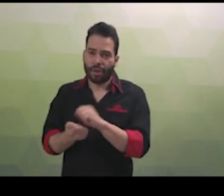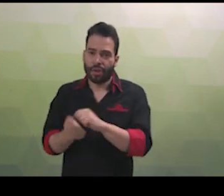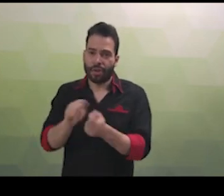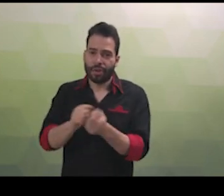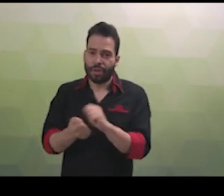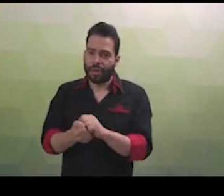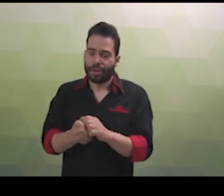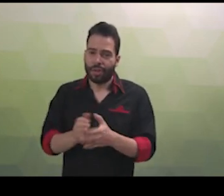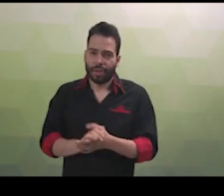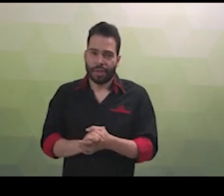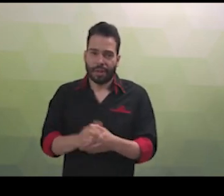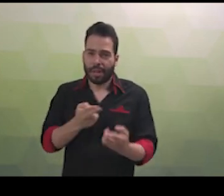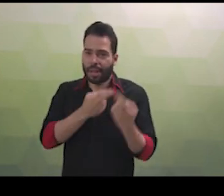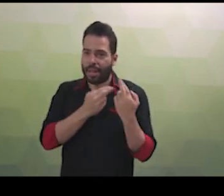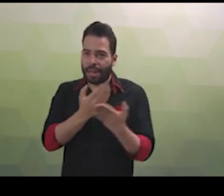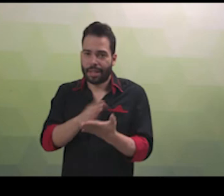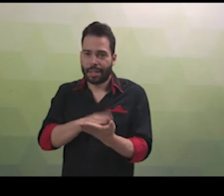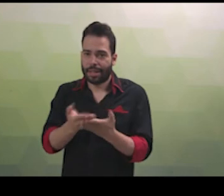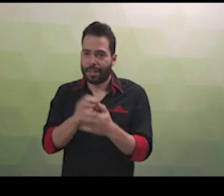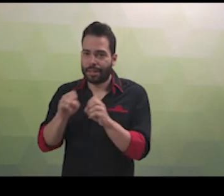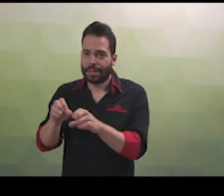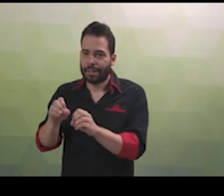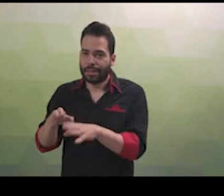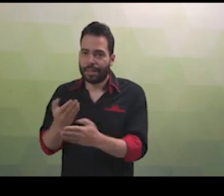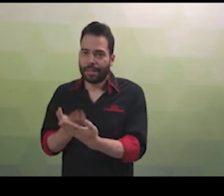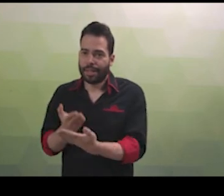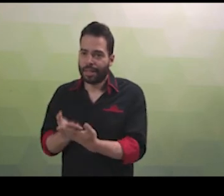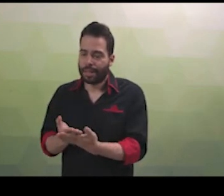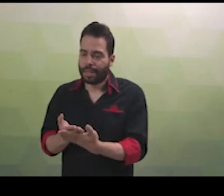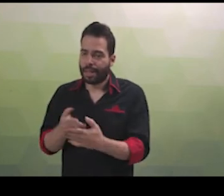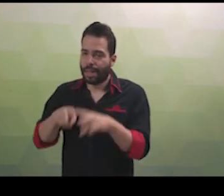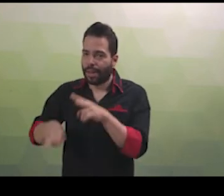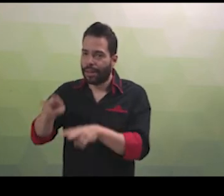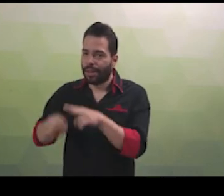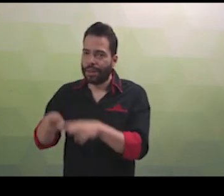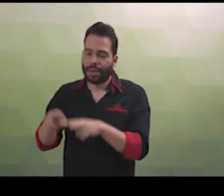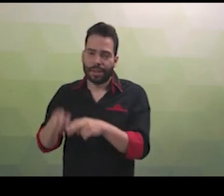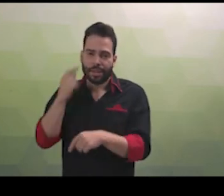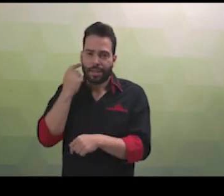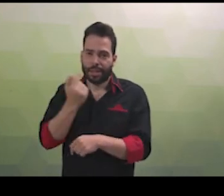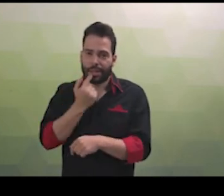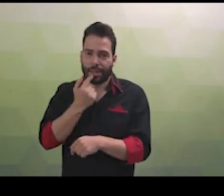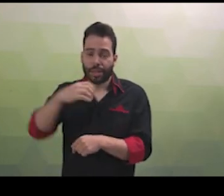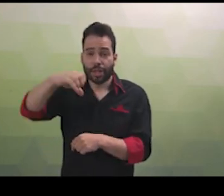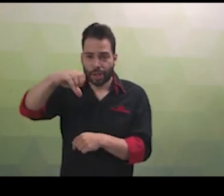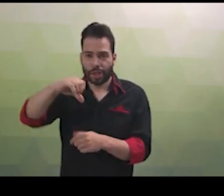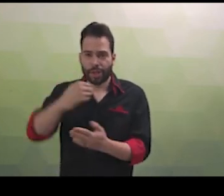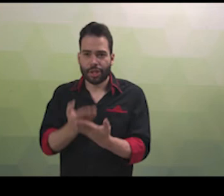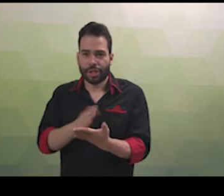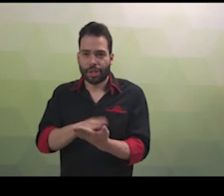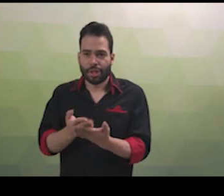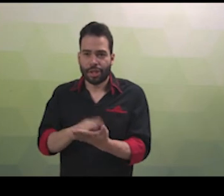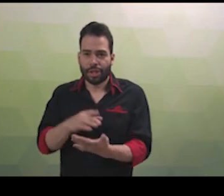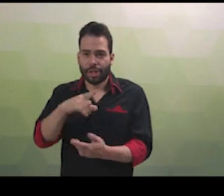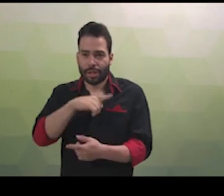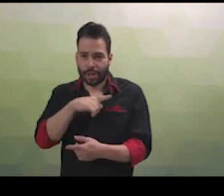acessível. Não é função do intérprete ministrar aulas, monitorias e avaliações para o aluno surdo. Os 9